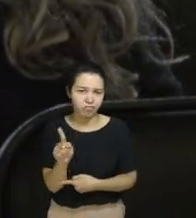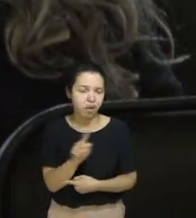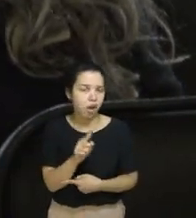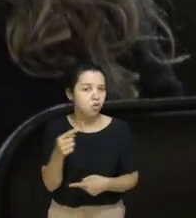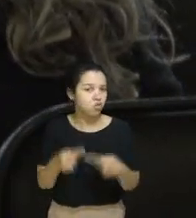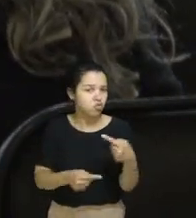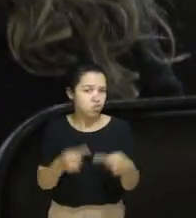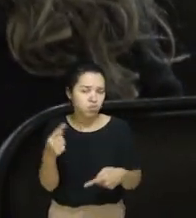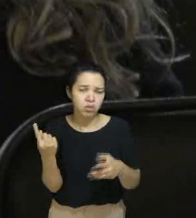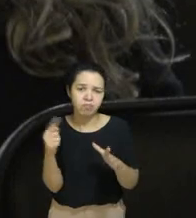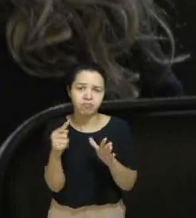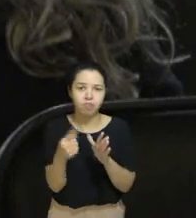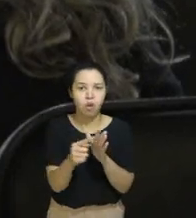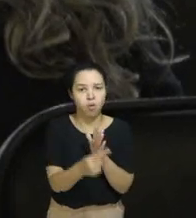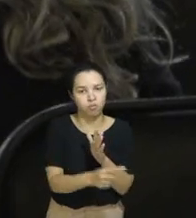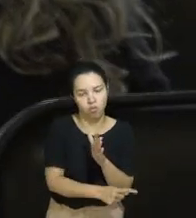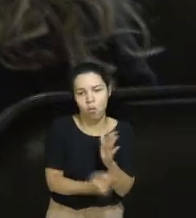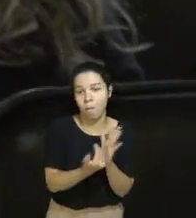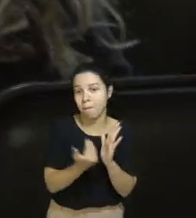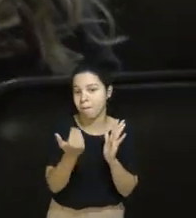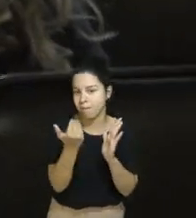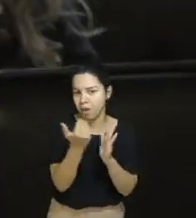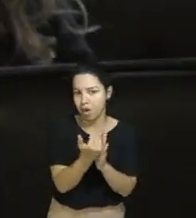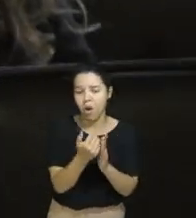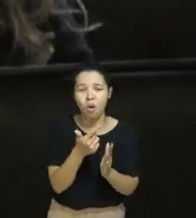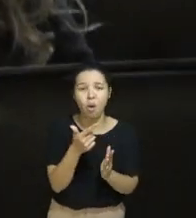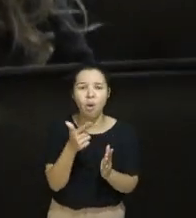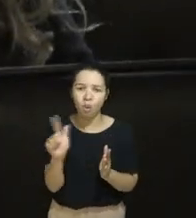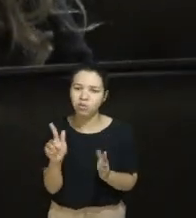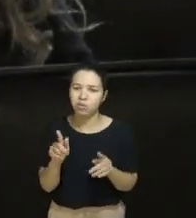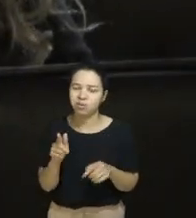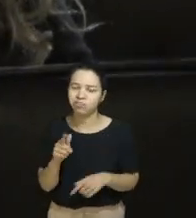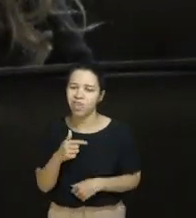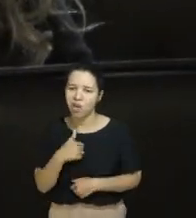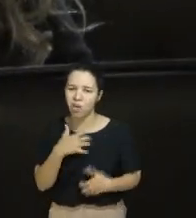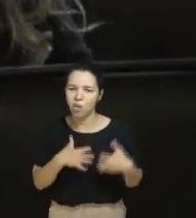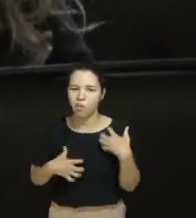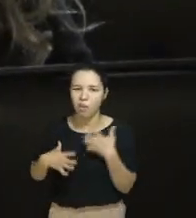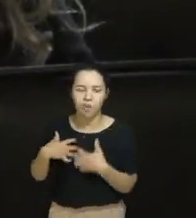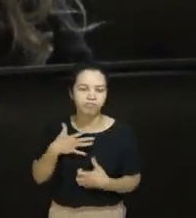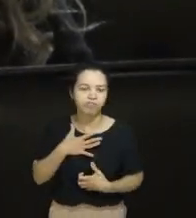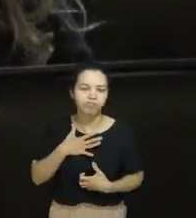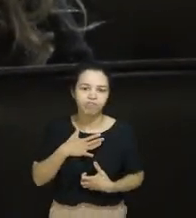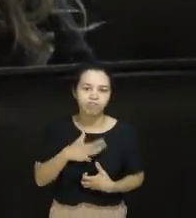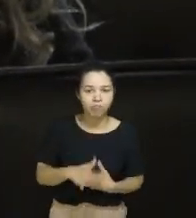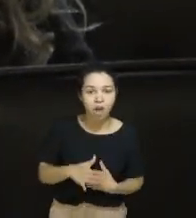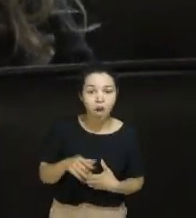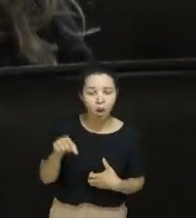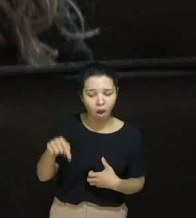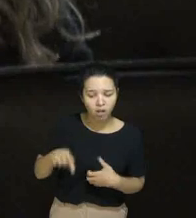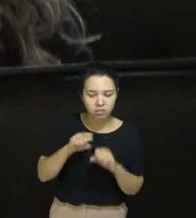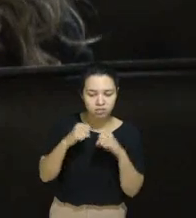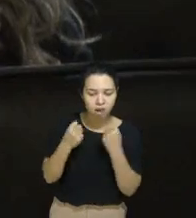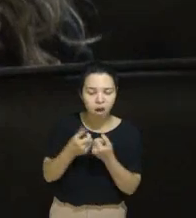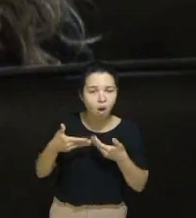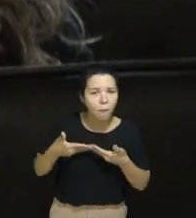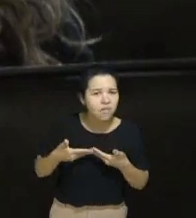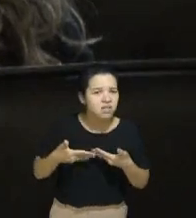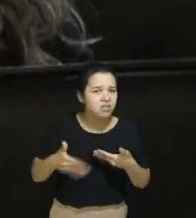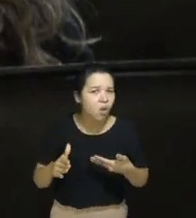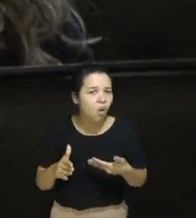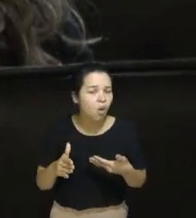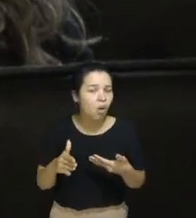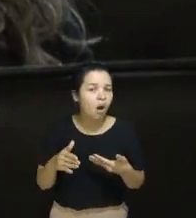maior. E outra coisa que me incomodou muito, quando começou a abertura desse seminário, foi falado muito